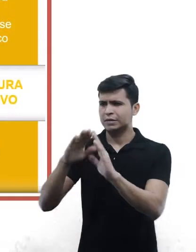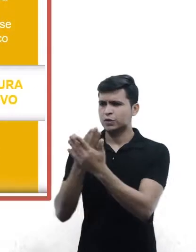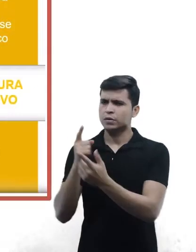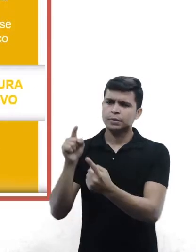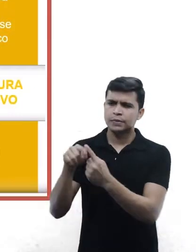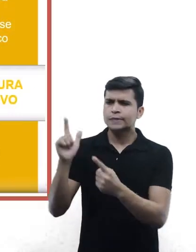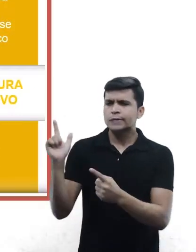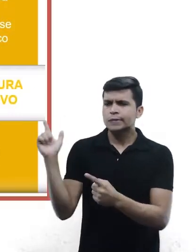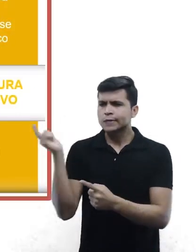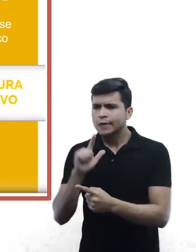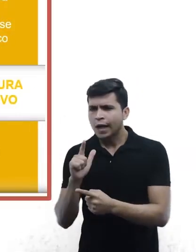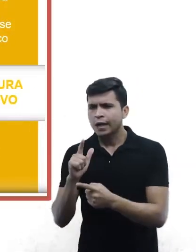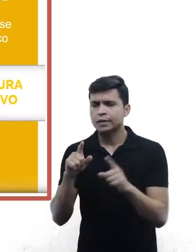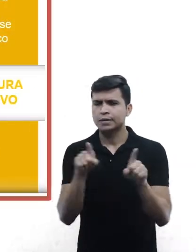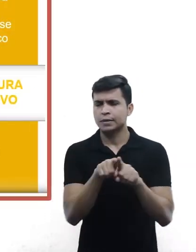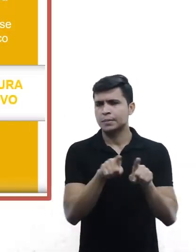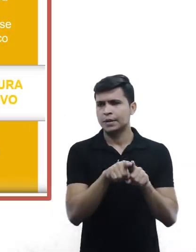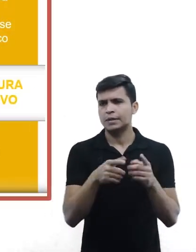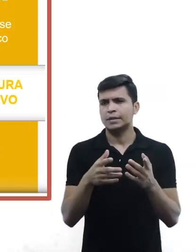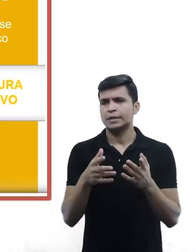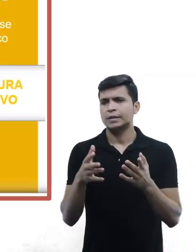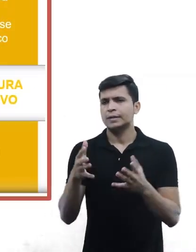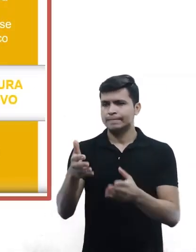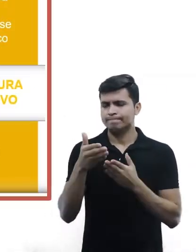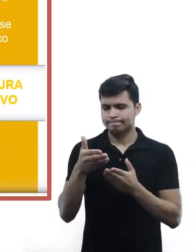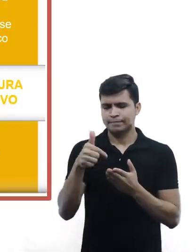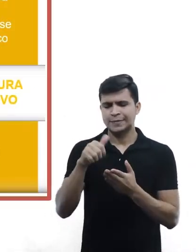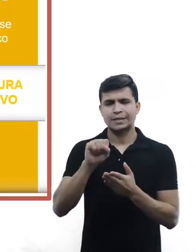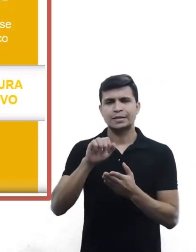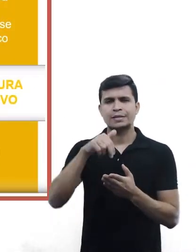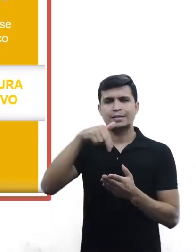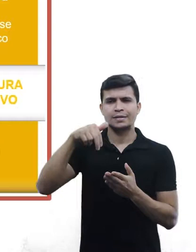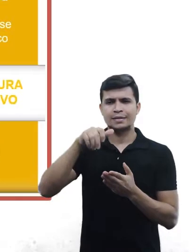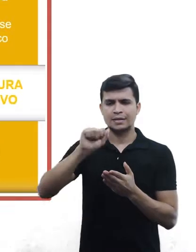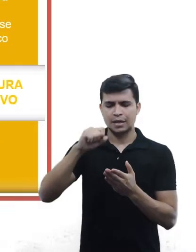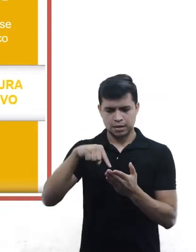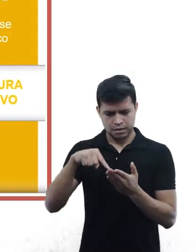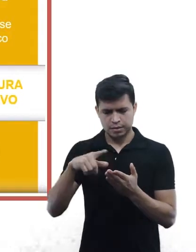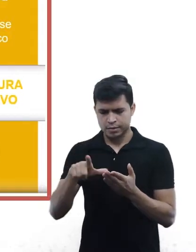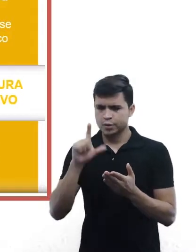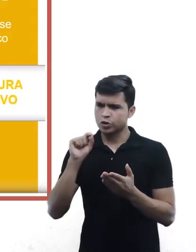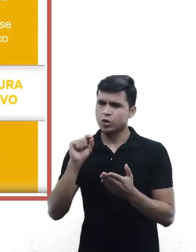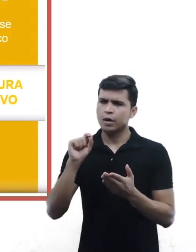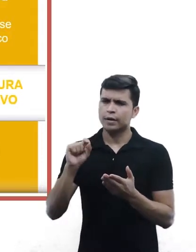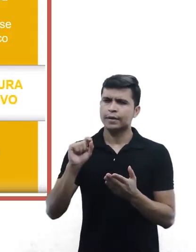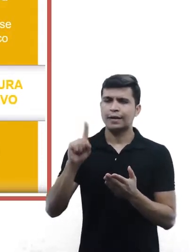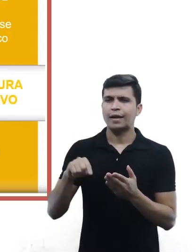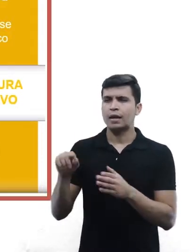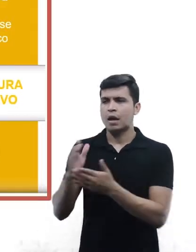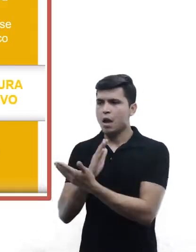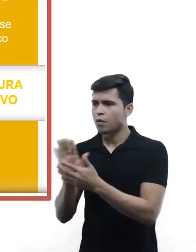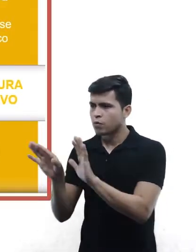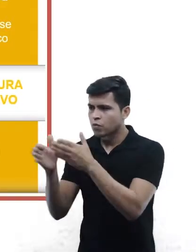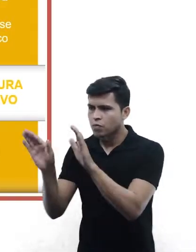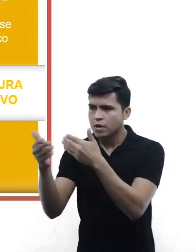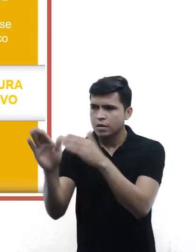objetivos escolares, e suportada pelos resultados oriundos do SENA, define como alvo de compreensão de algumas de